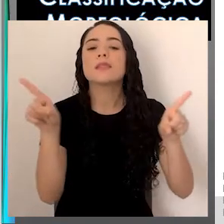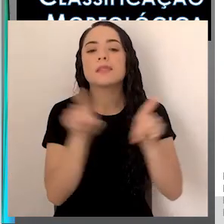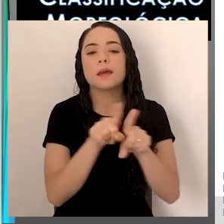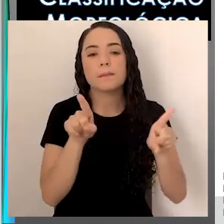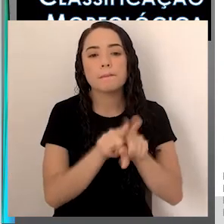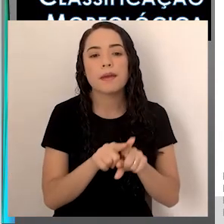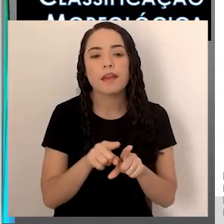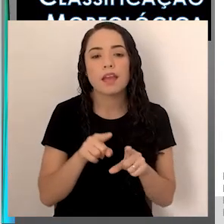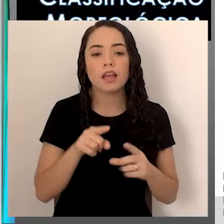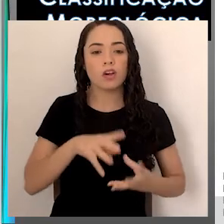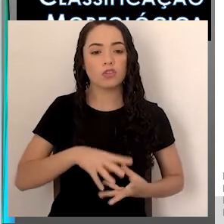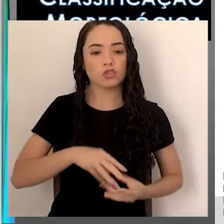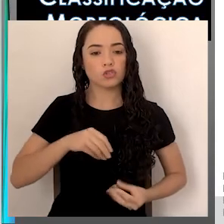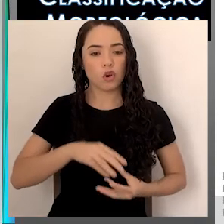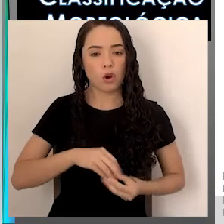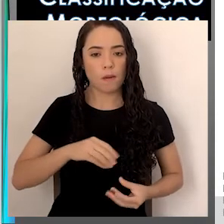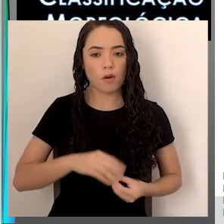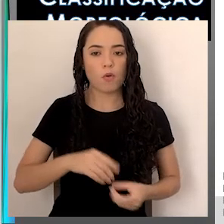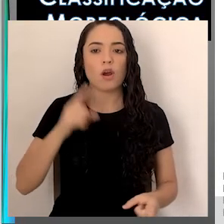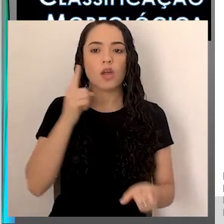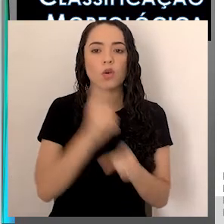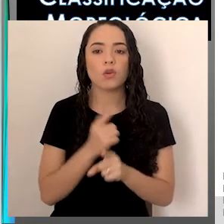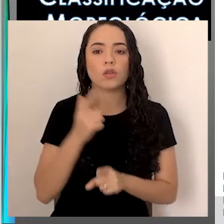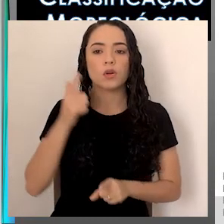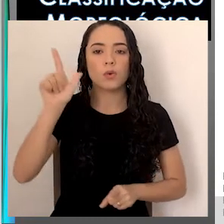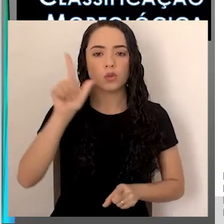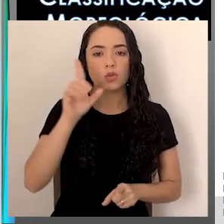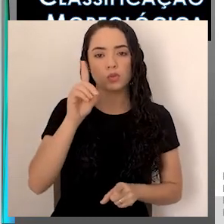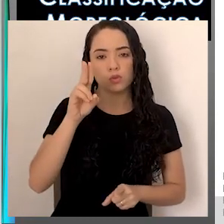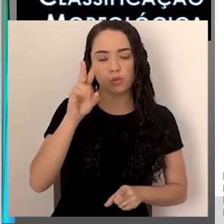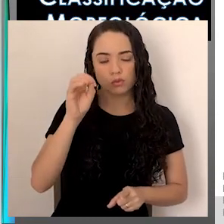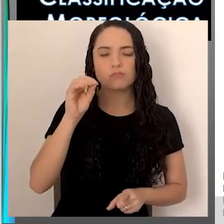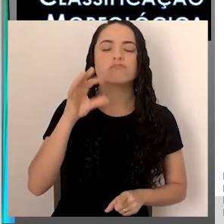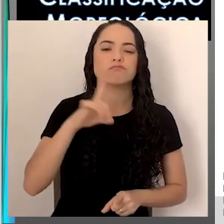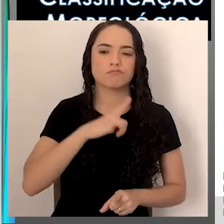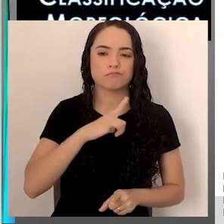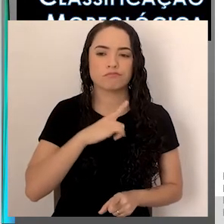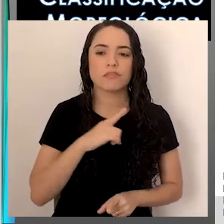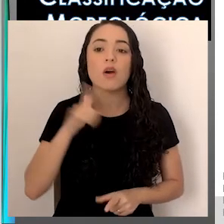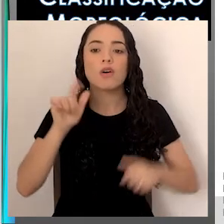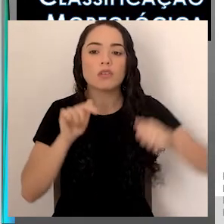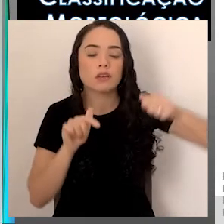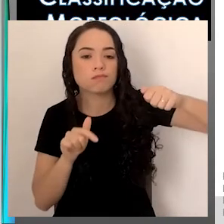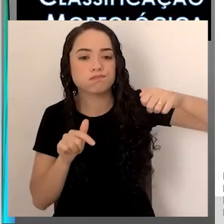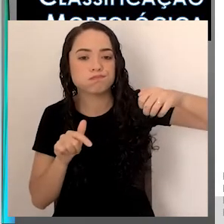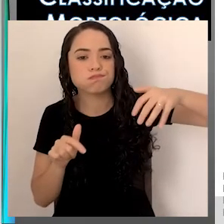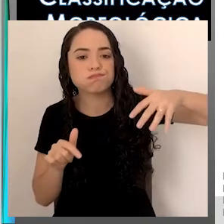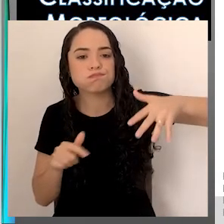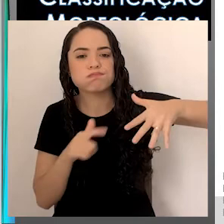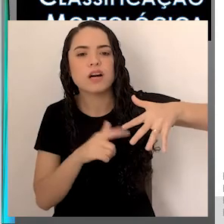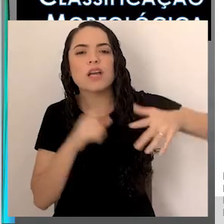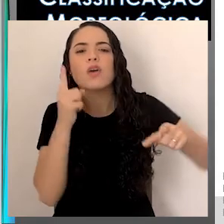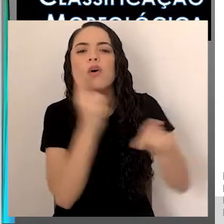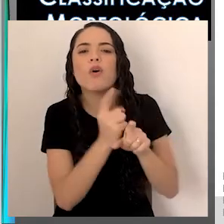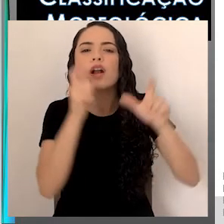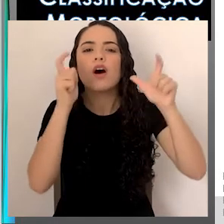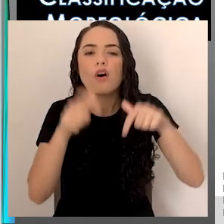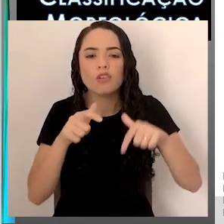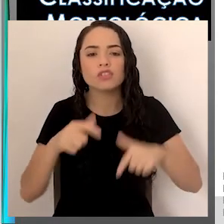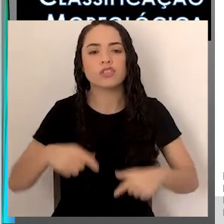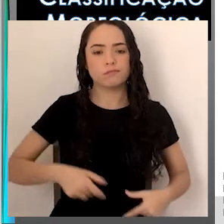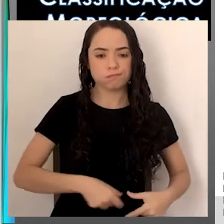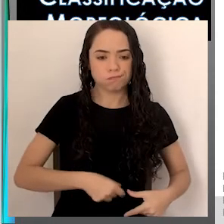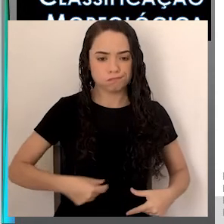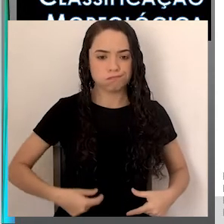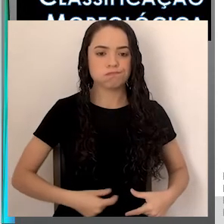ser encontradas nas criptas de Libercan no estômago. Já as glândulas tubulares ramificadas podem ser encontradas nas glândulas